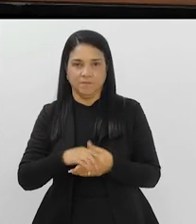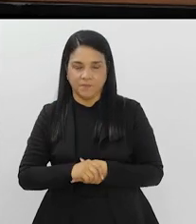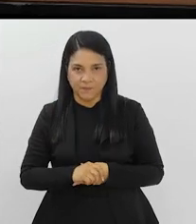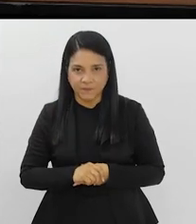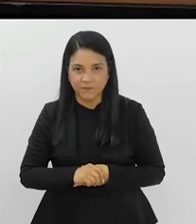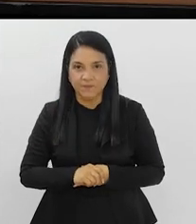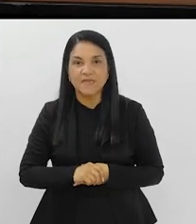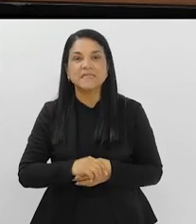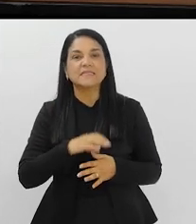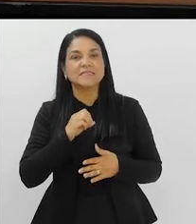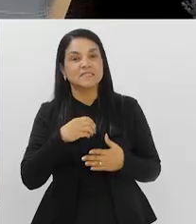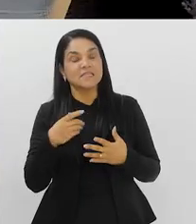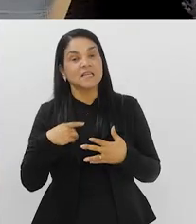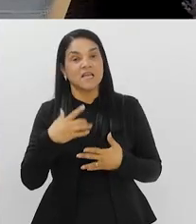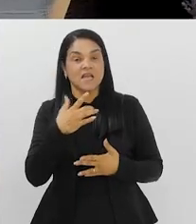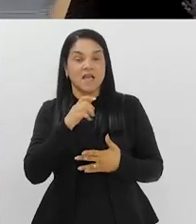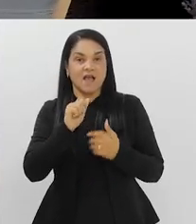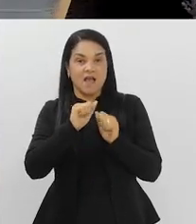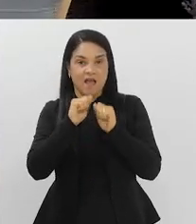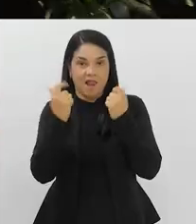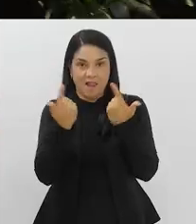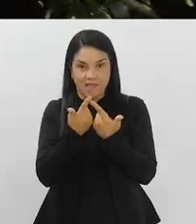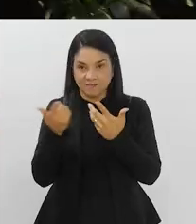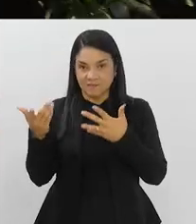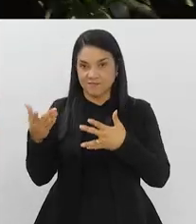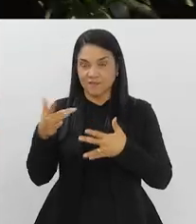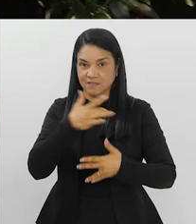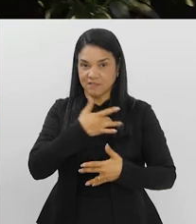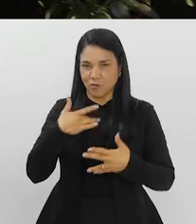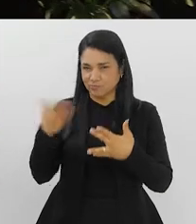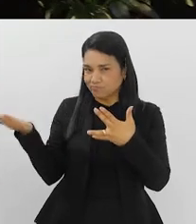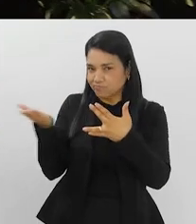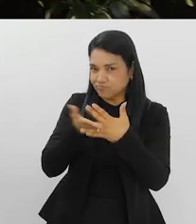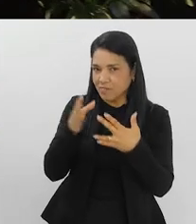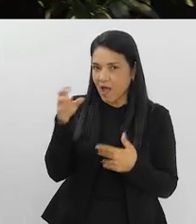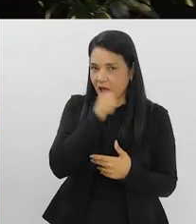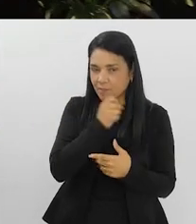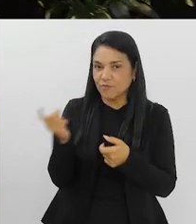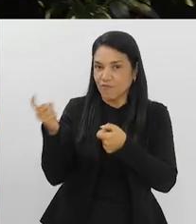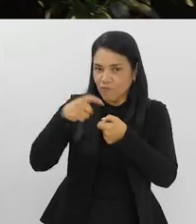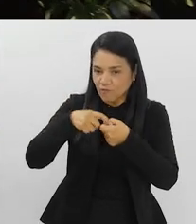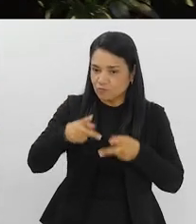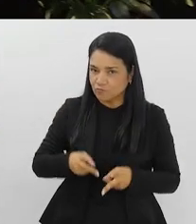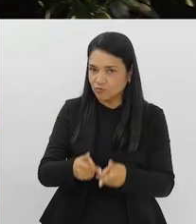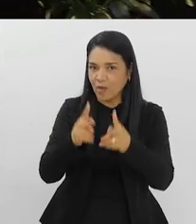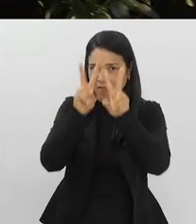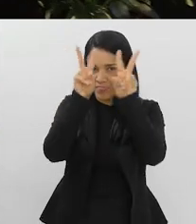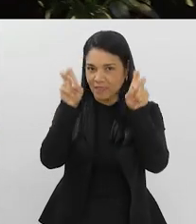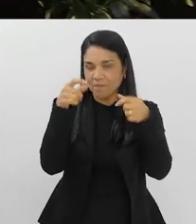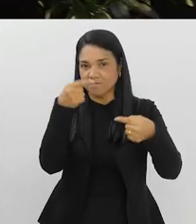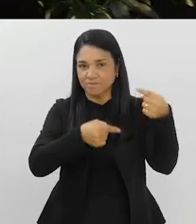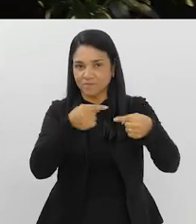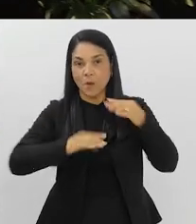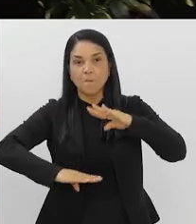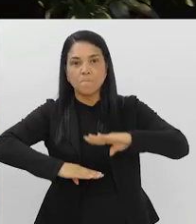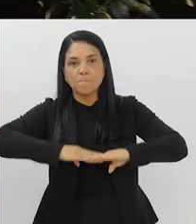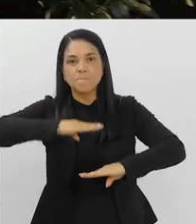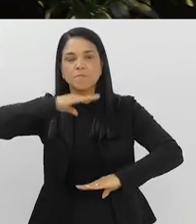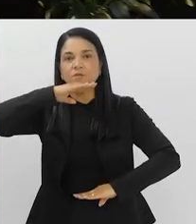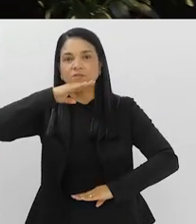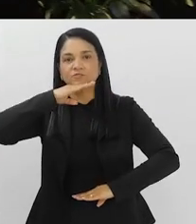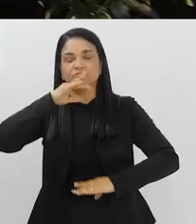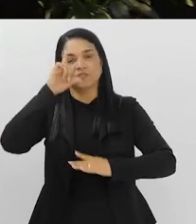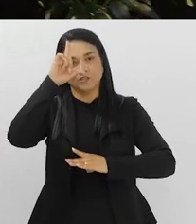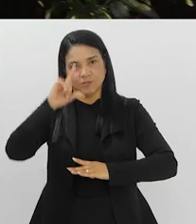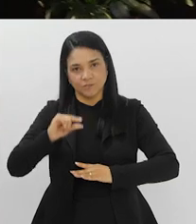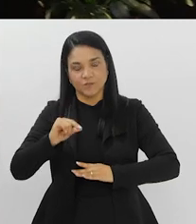se modificar um pouco. Tá certo, então. O Alerj Saúde vai fazer um rápido intervalo e, na volta, vamos continuar a debater o